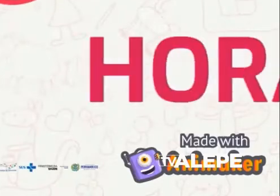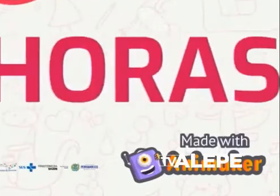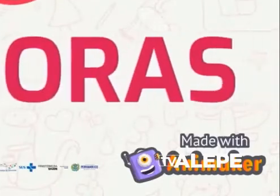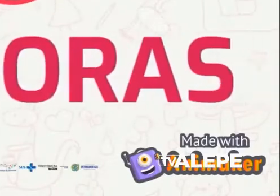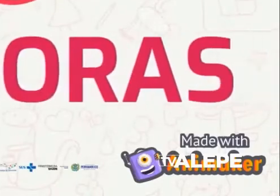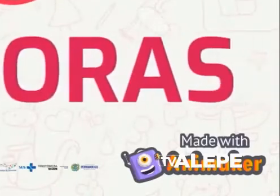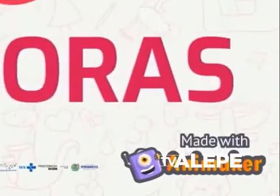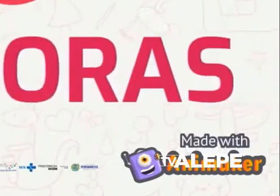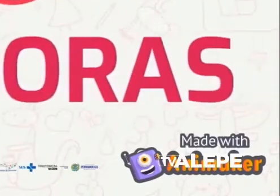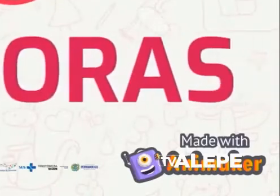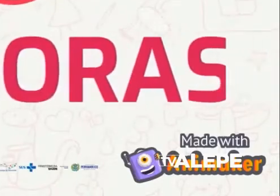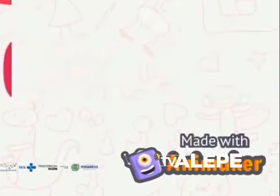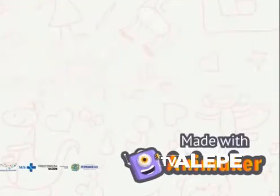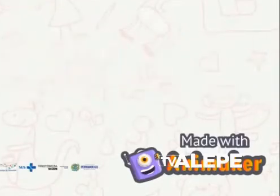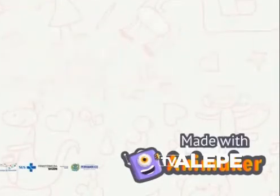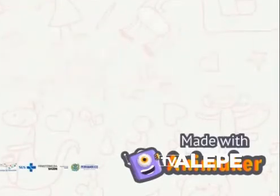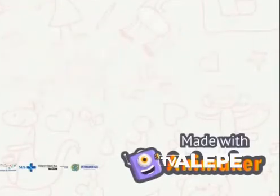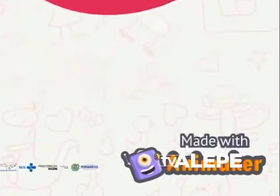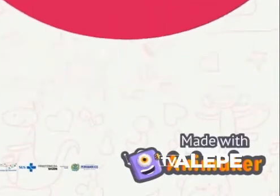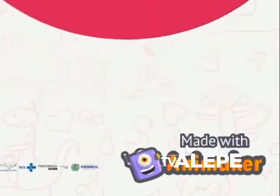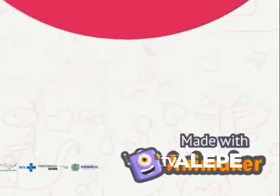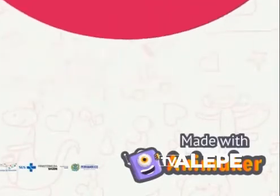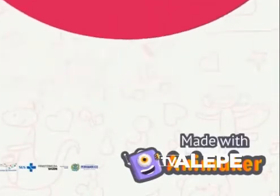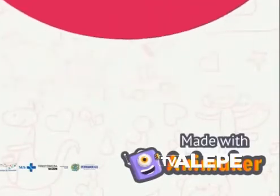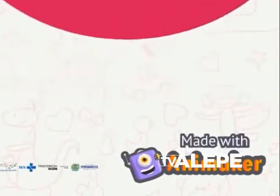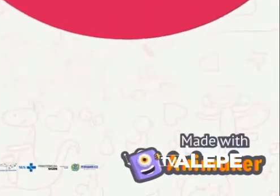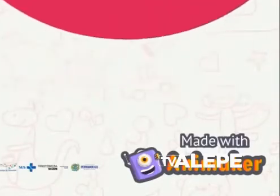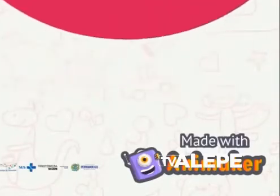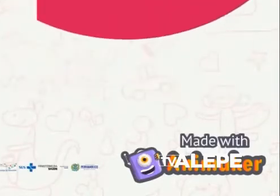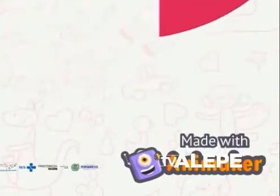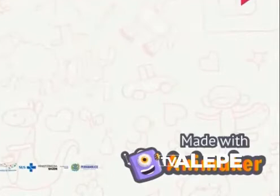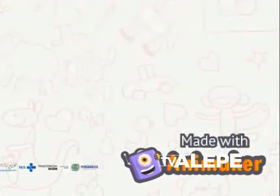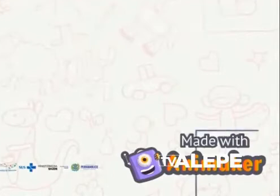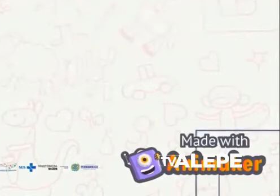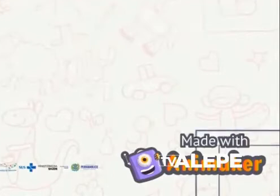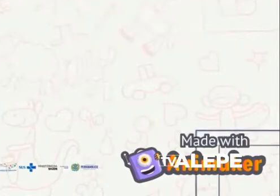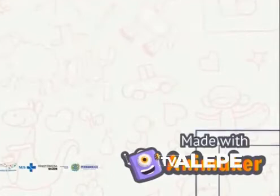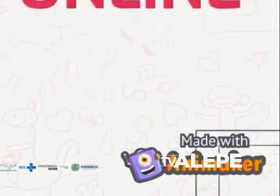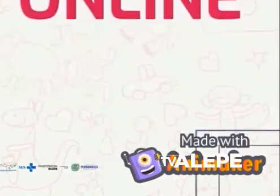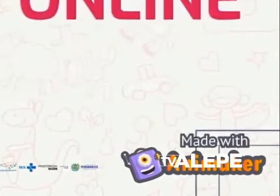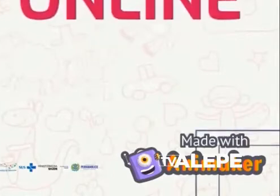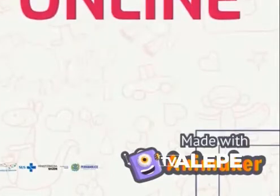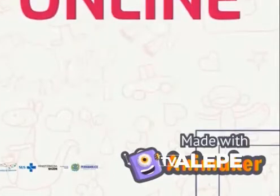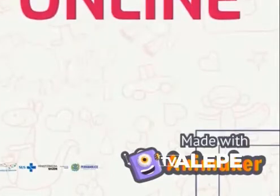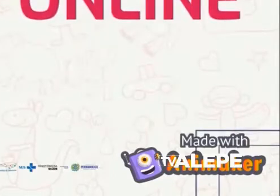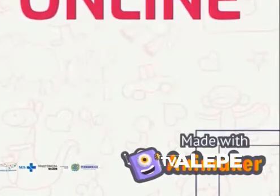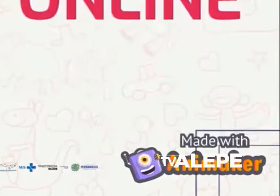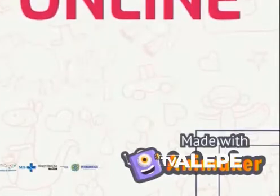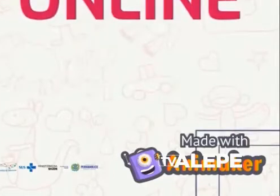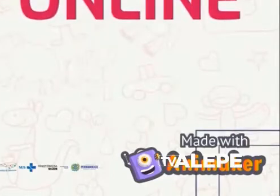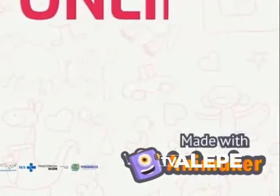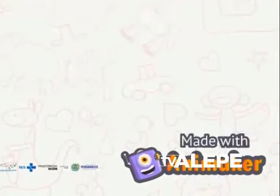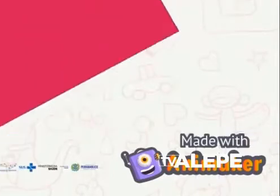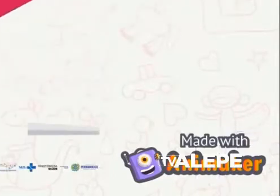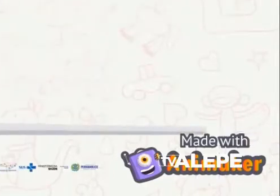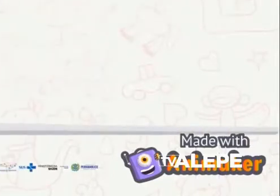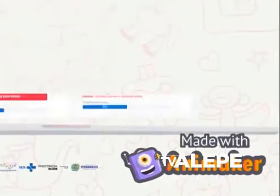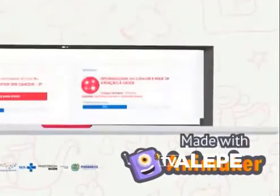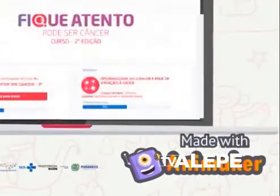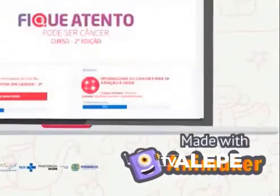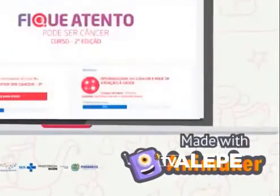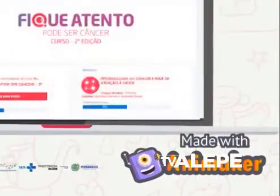do curso é de 80 horas e 20 horas por módulo, com direito à certificação após a conclusão.